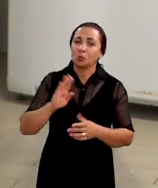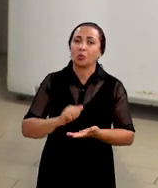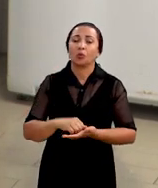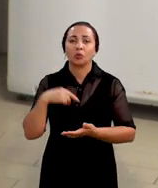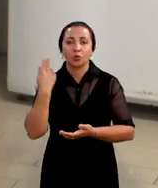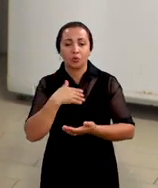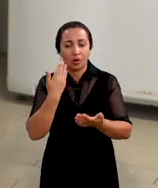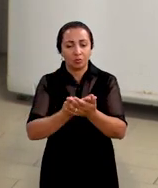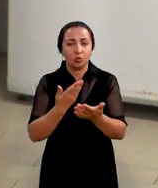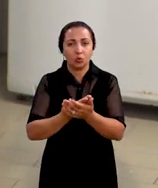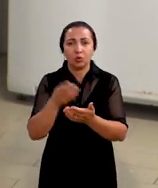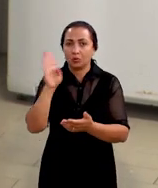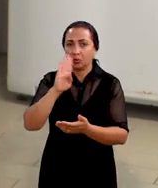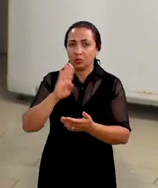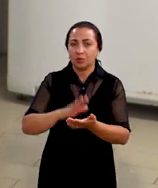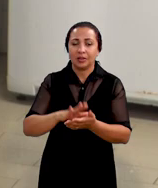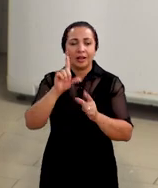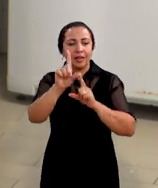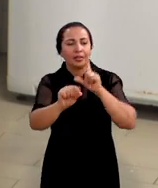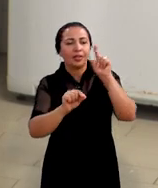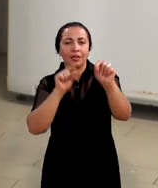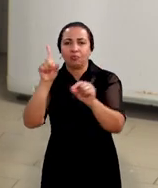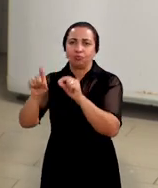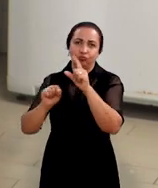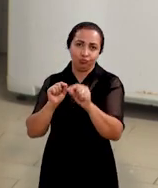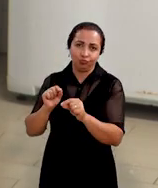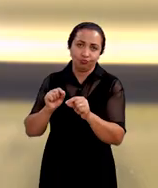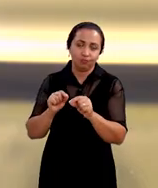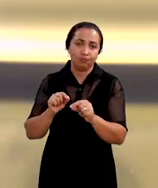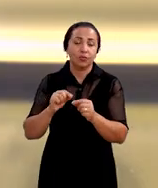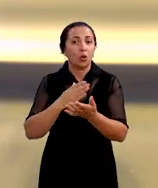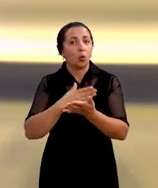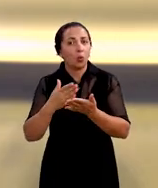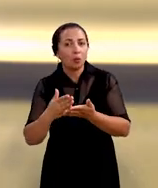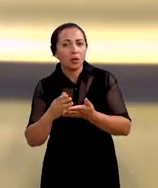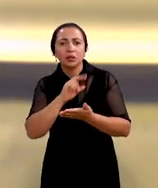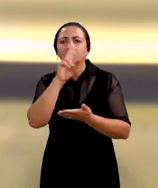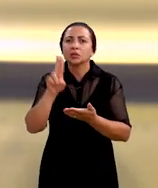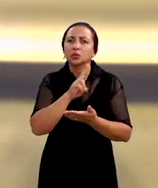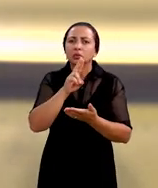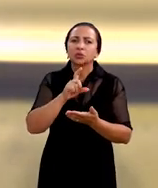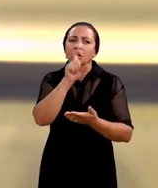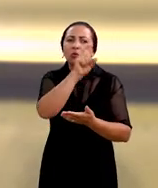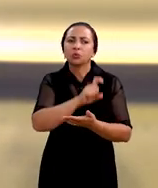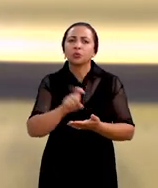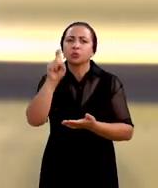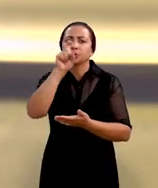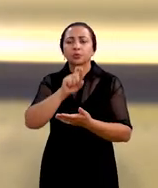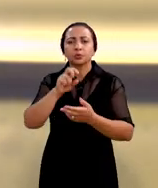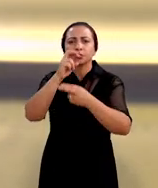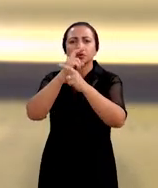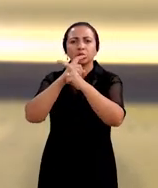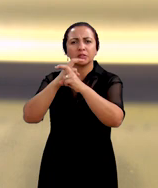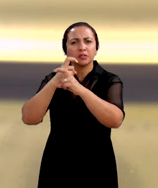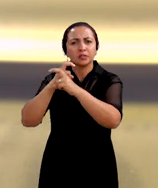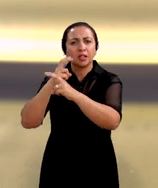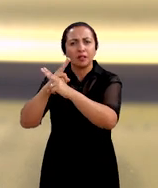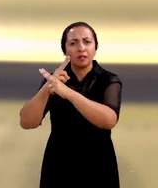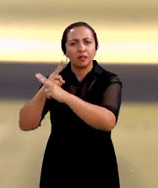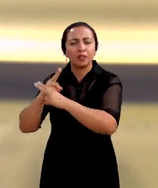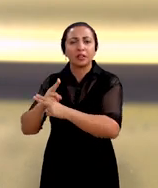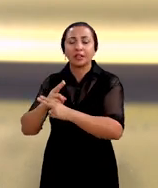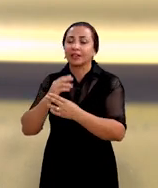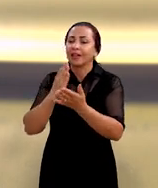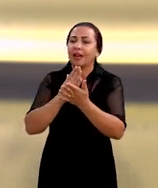fenômeno biológico, né, que a gente estuda na biologia, que é a seleção. Então, a gente começa a usar um inseticida no ambiente e